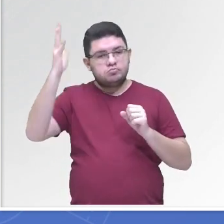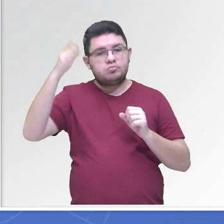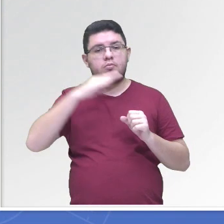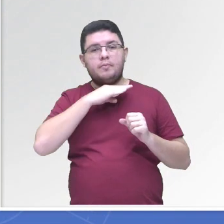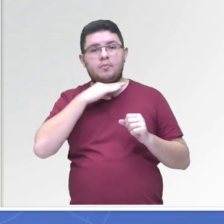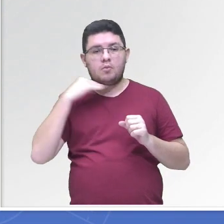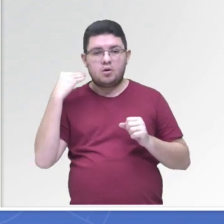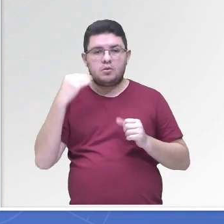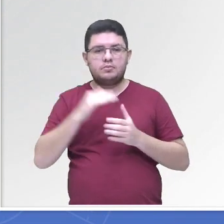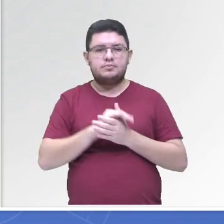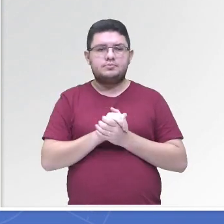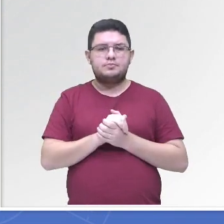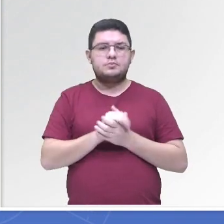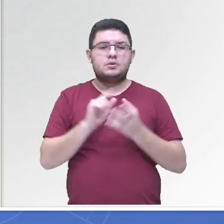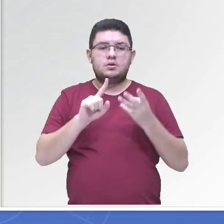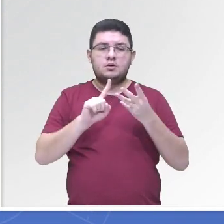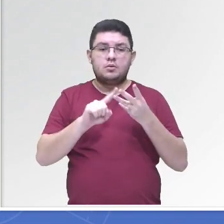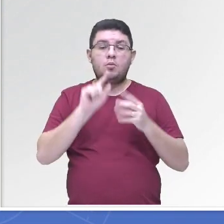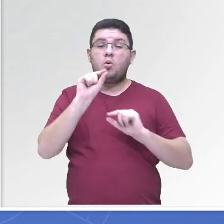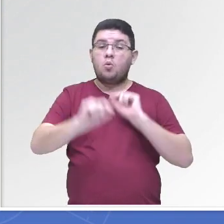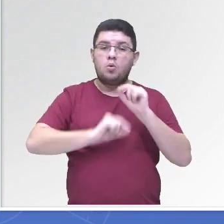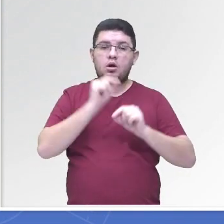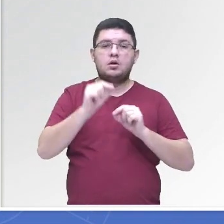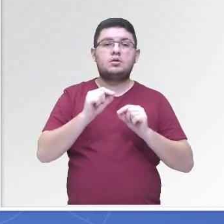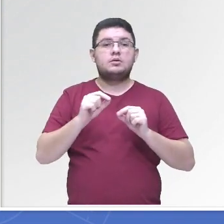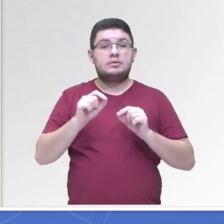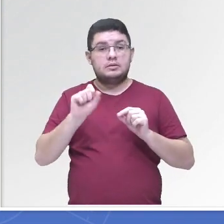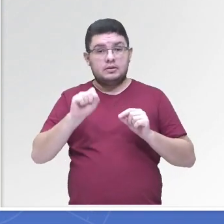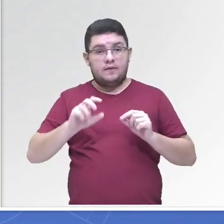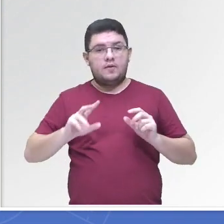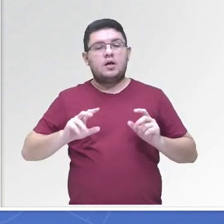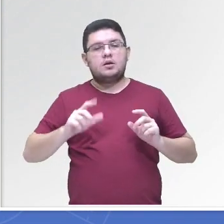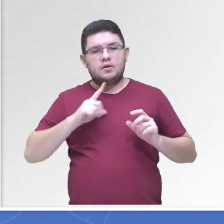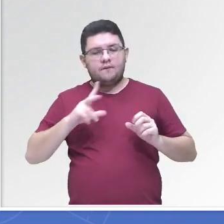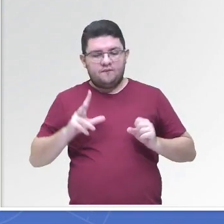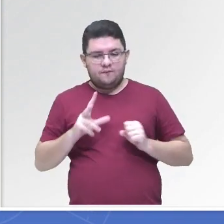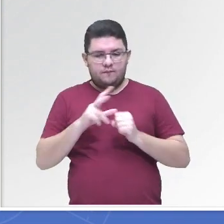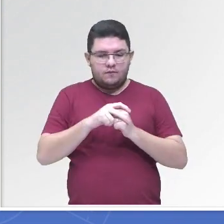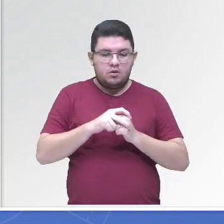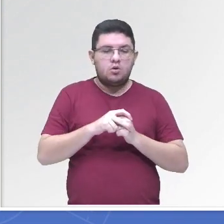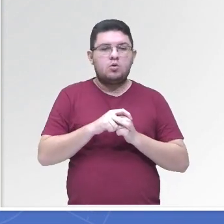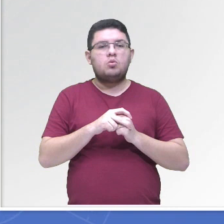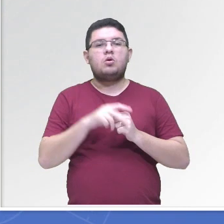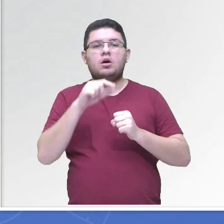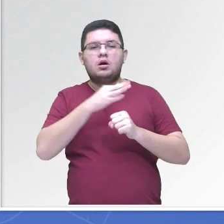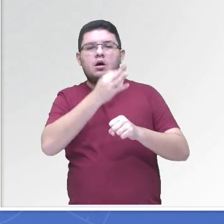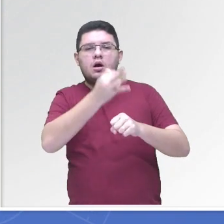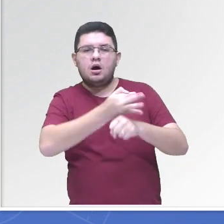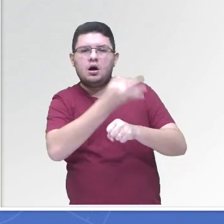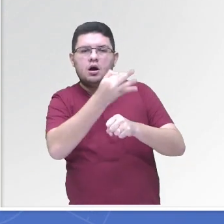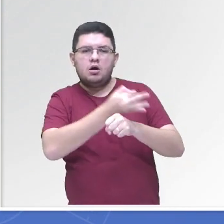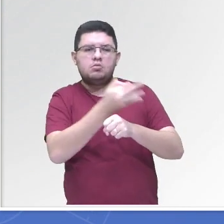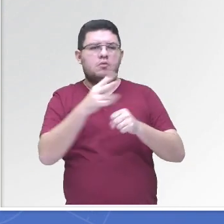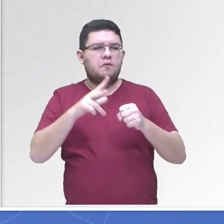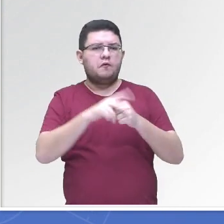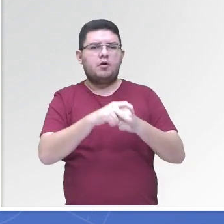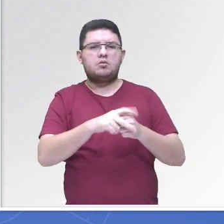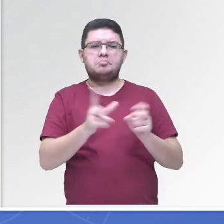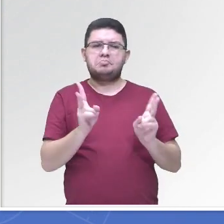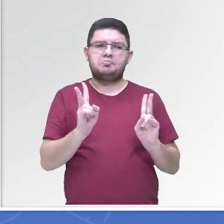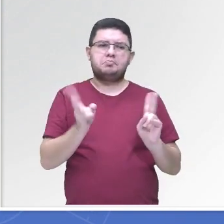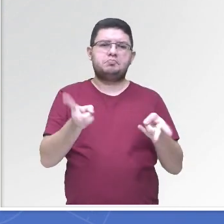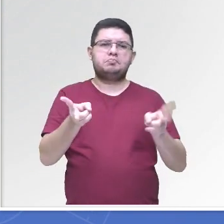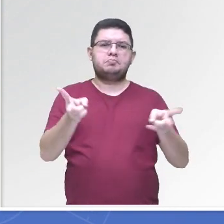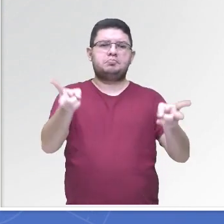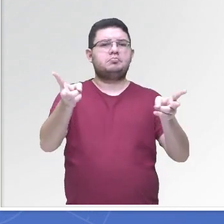A automedicação pode fazer com que os vírus e as bactérias fiquem mais resistentes aos medicamentos. Então, você, ao invés de estar